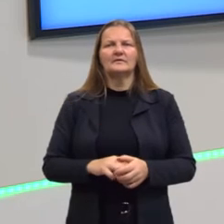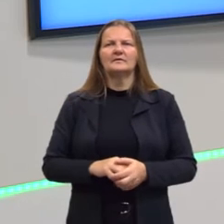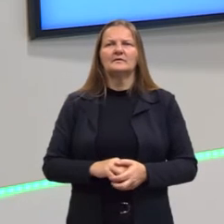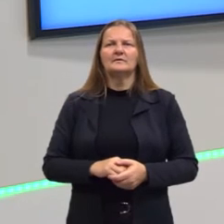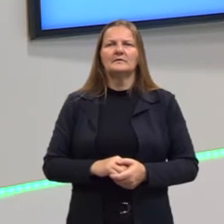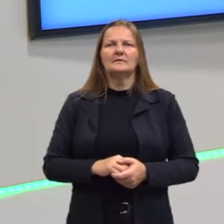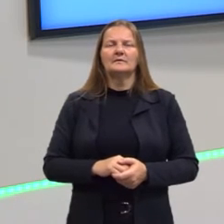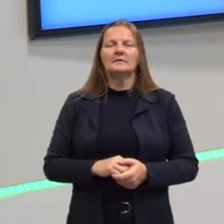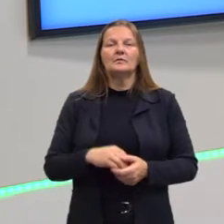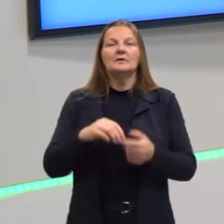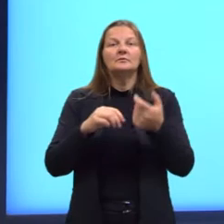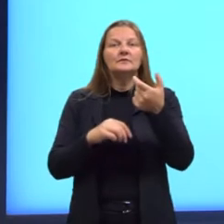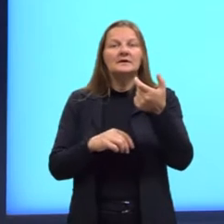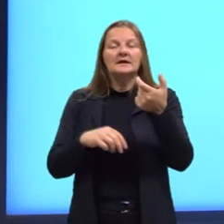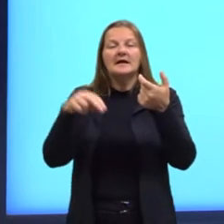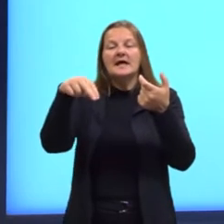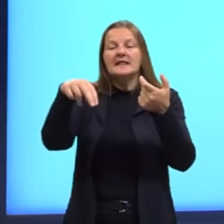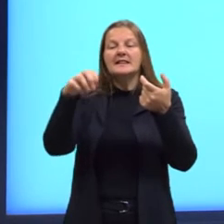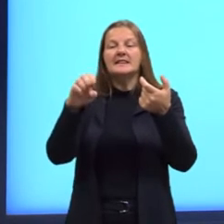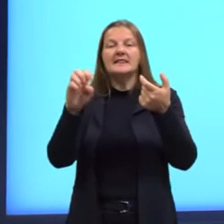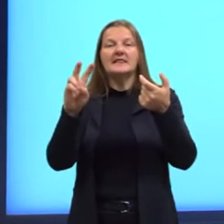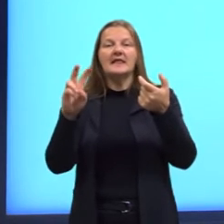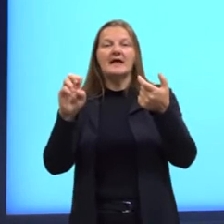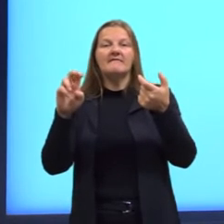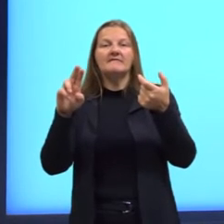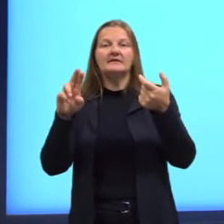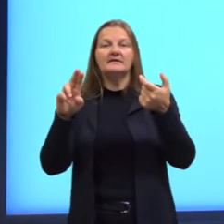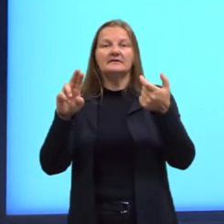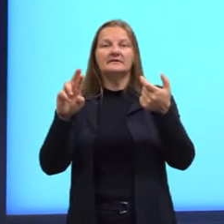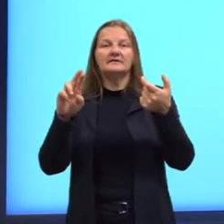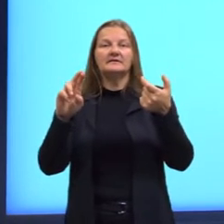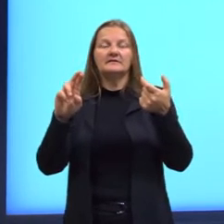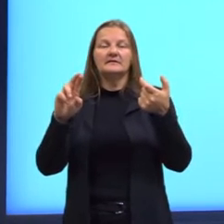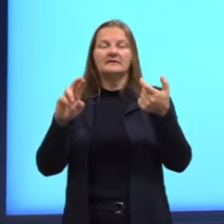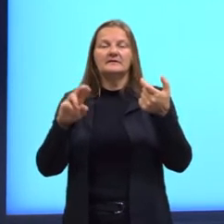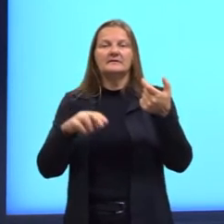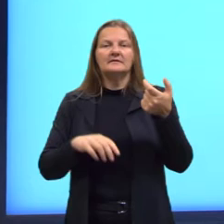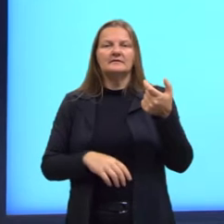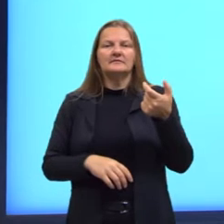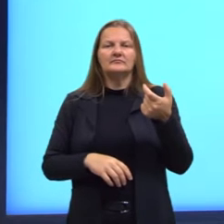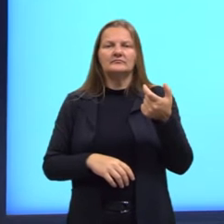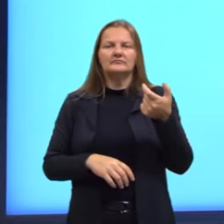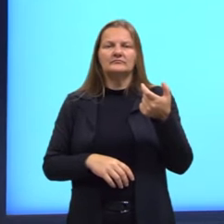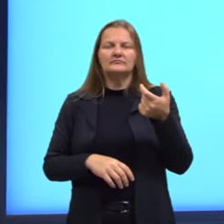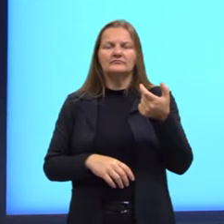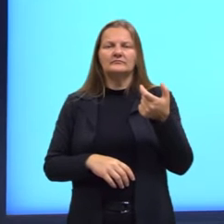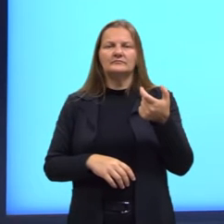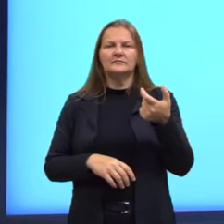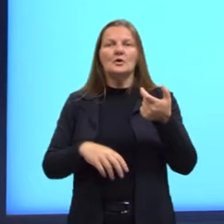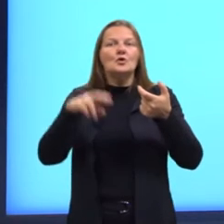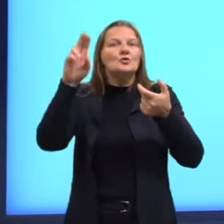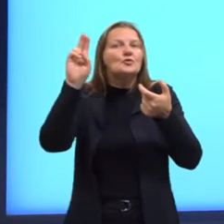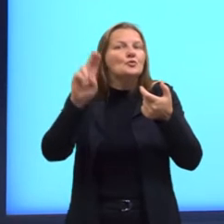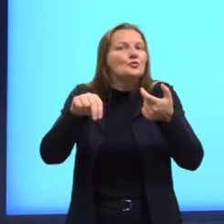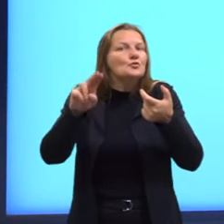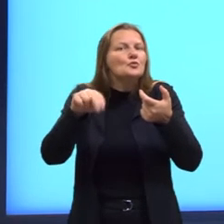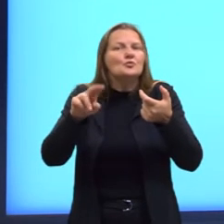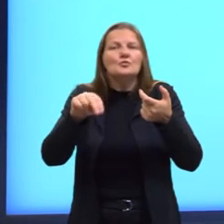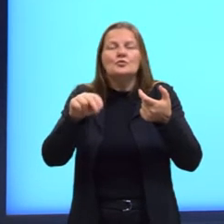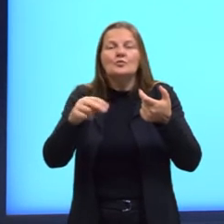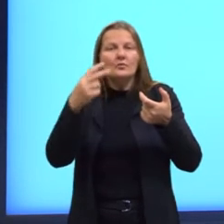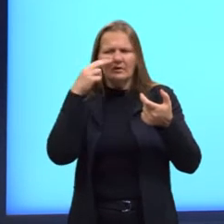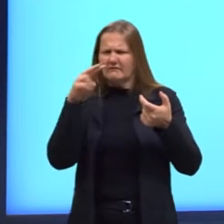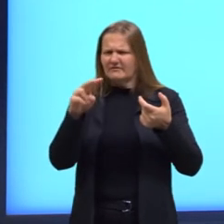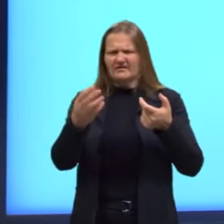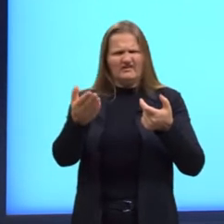o que acontece quando eu boto um nevor I have never seen you before eu nunca tinha te